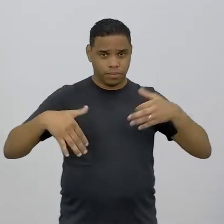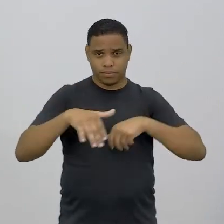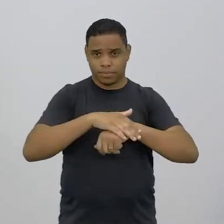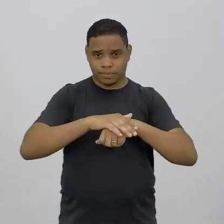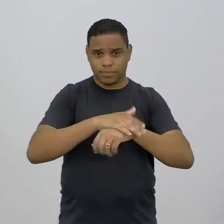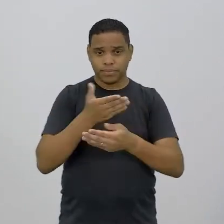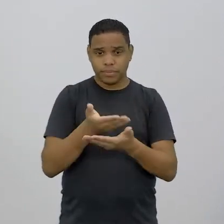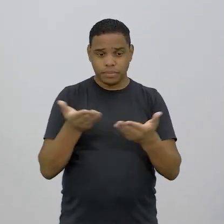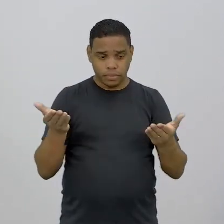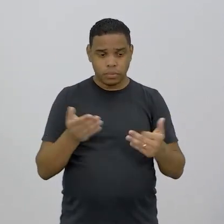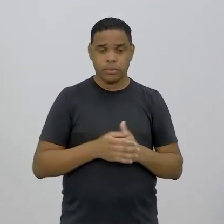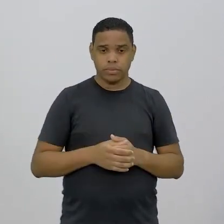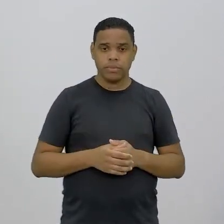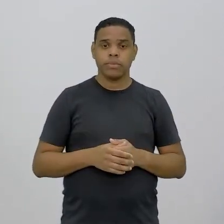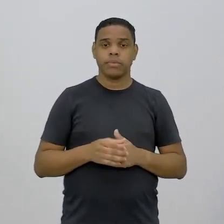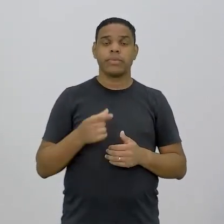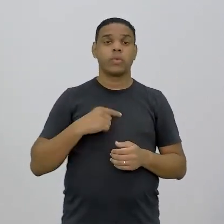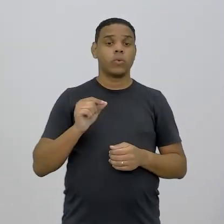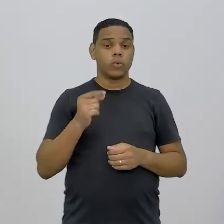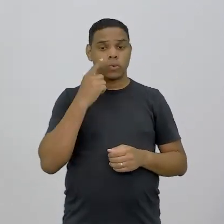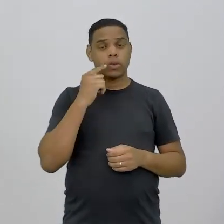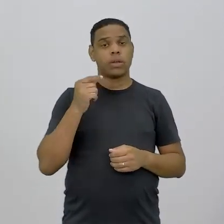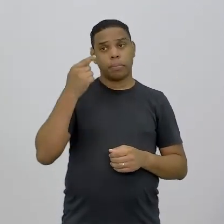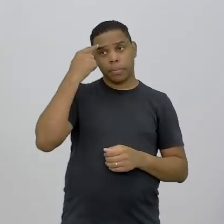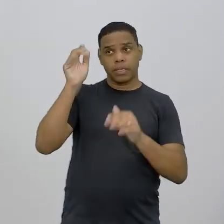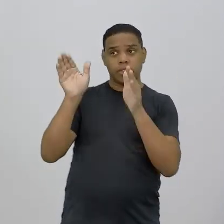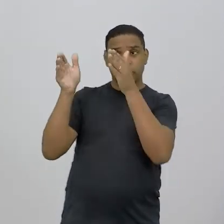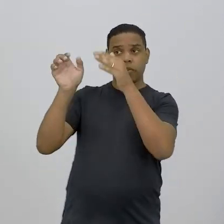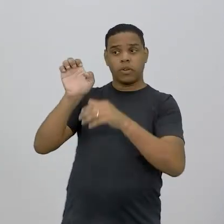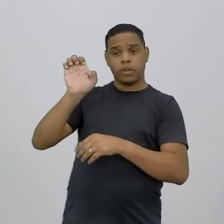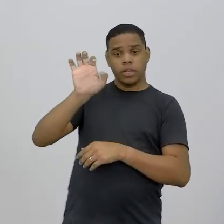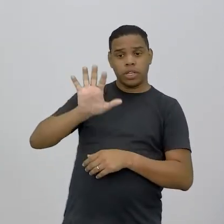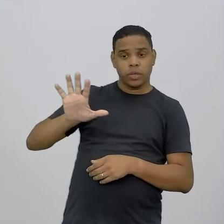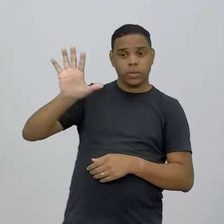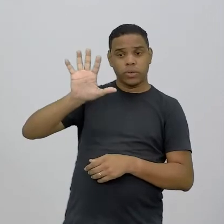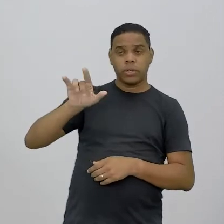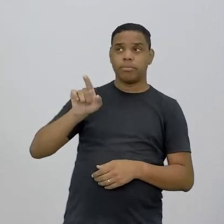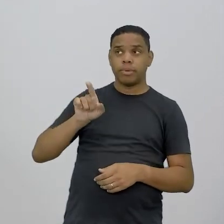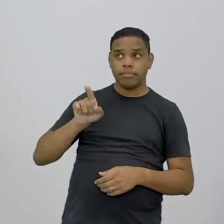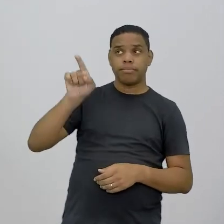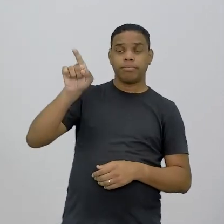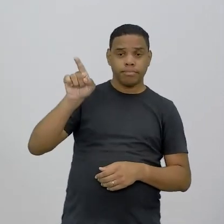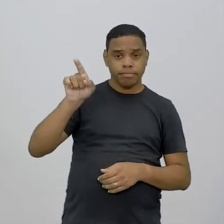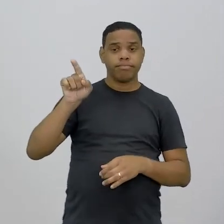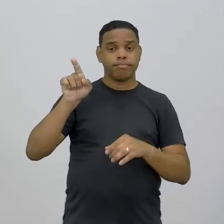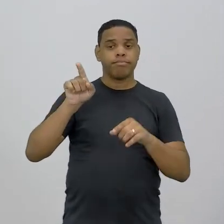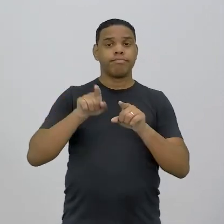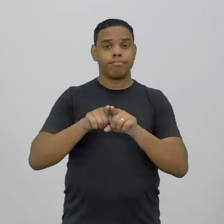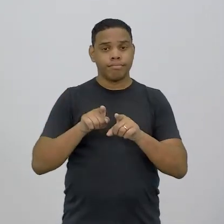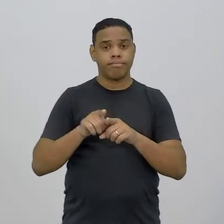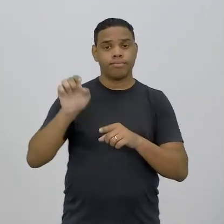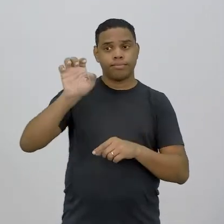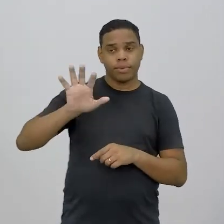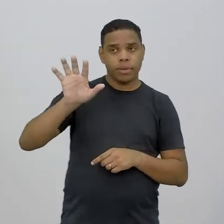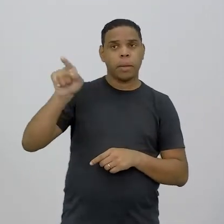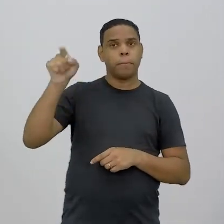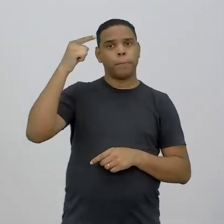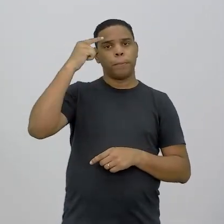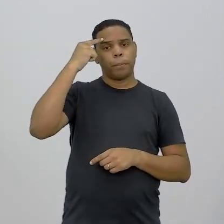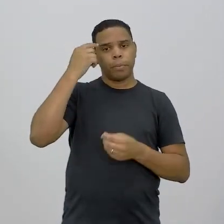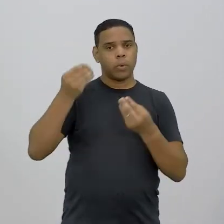vocês, ela tem como referência a Europa, né, o mundo ocidental e o significado que esse mundo dá ao